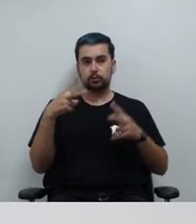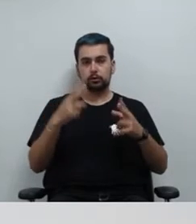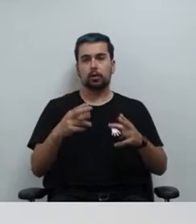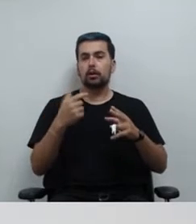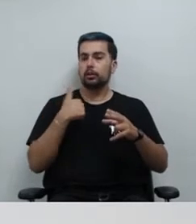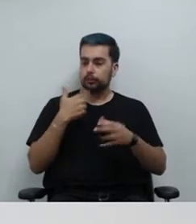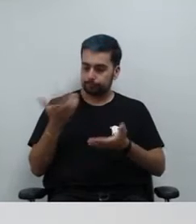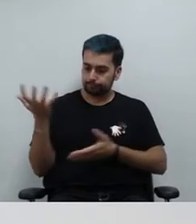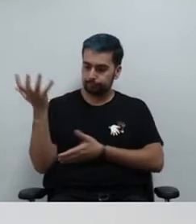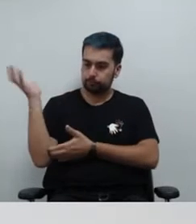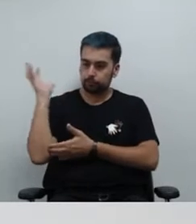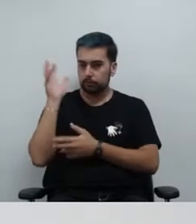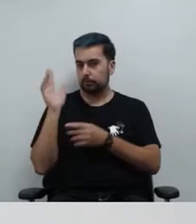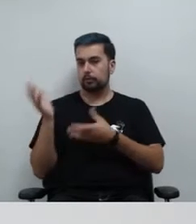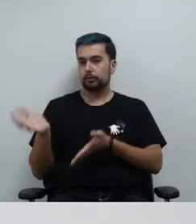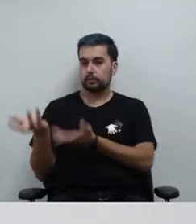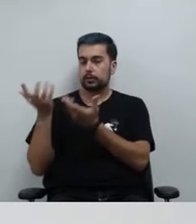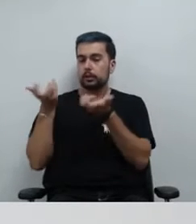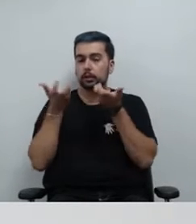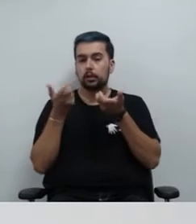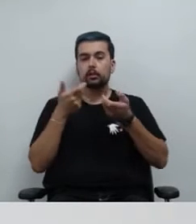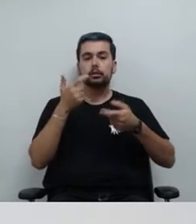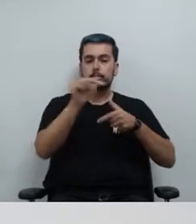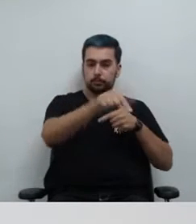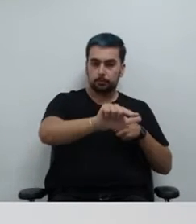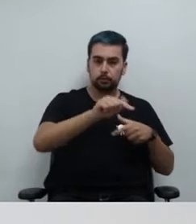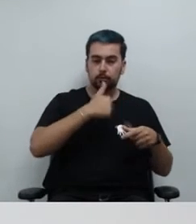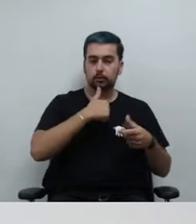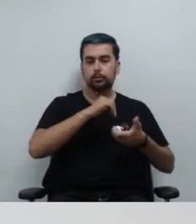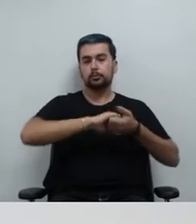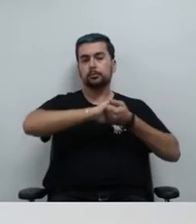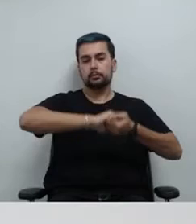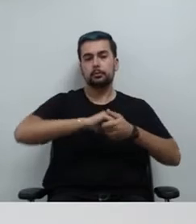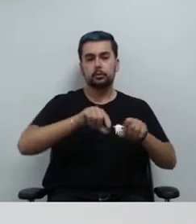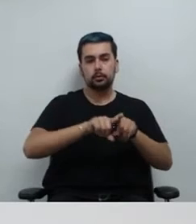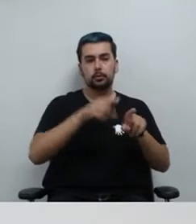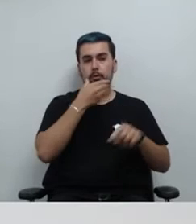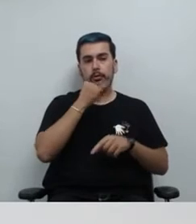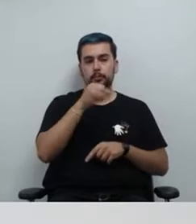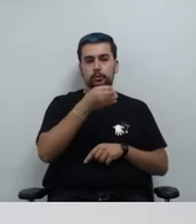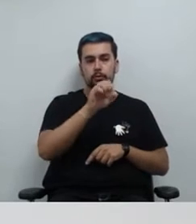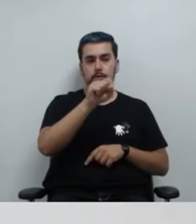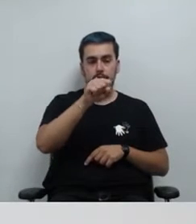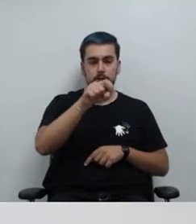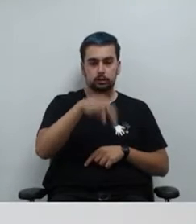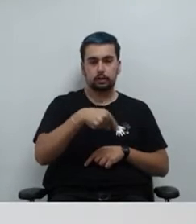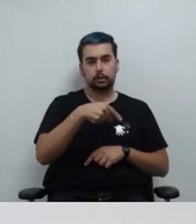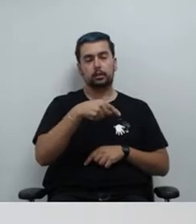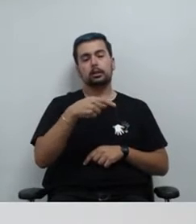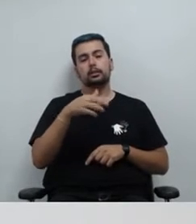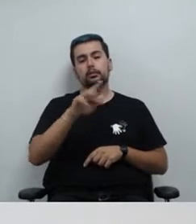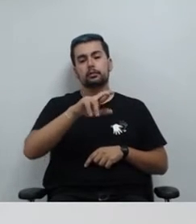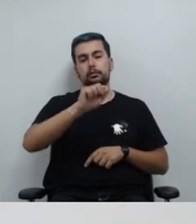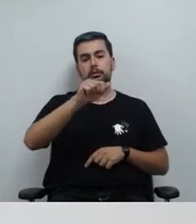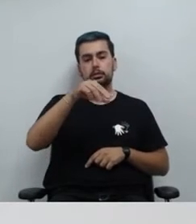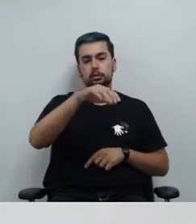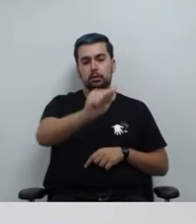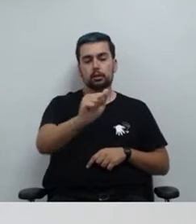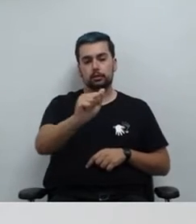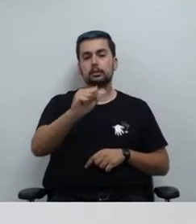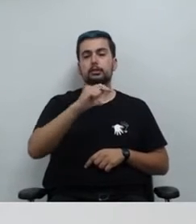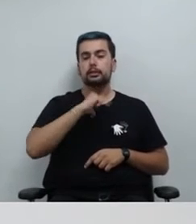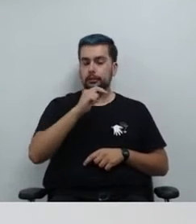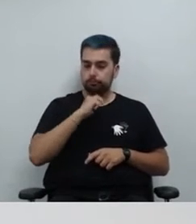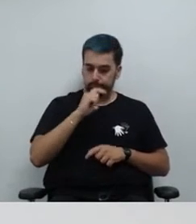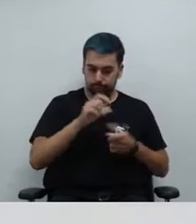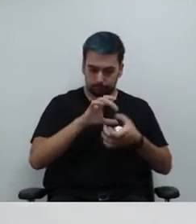de rua. Na sequência, já cumprimento mais uma vez conosco o José Benedito França Pereira. Senhor José França, tem a palavra.